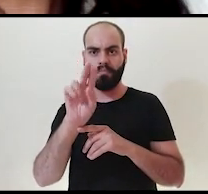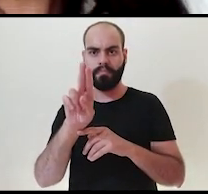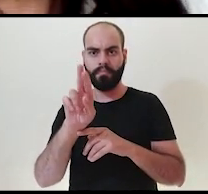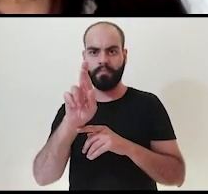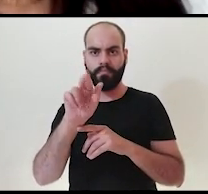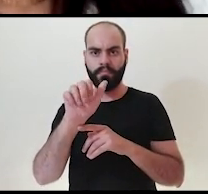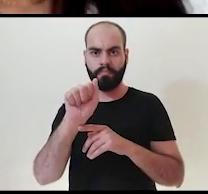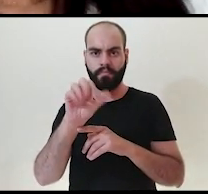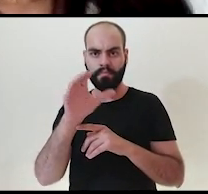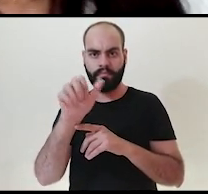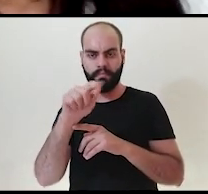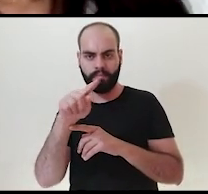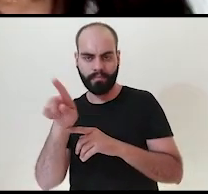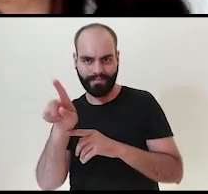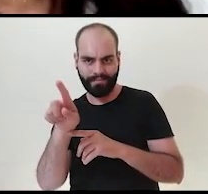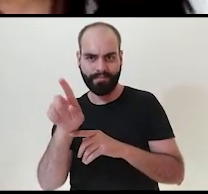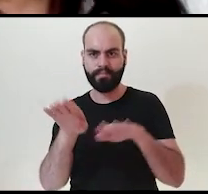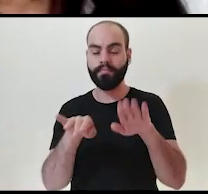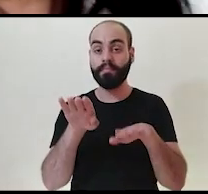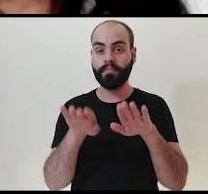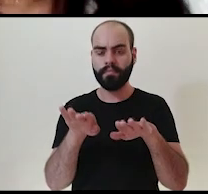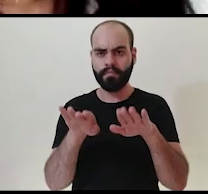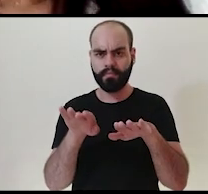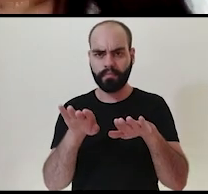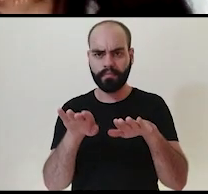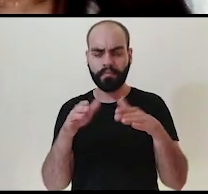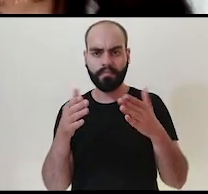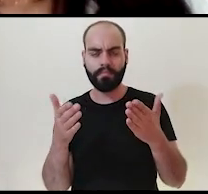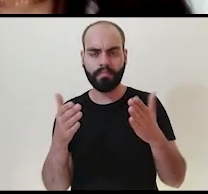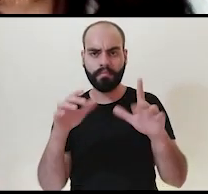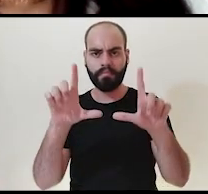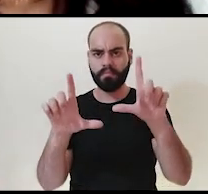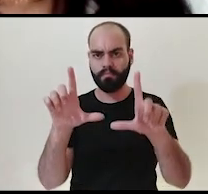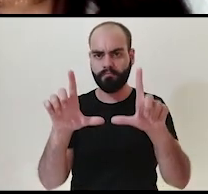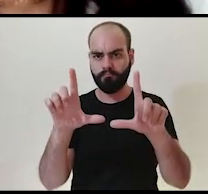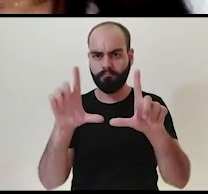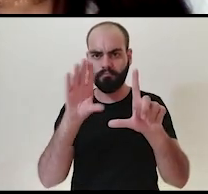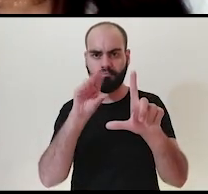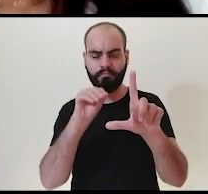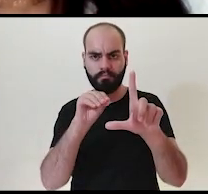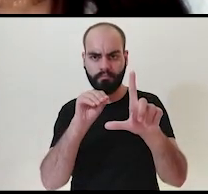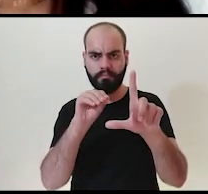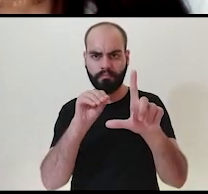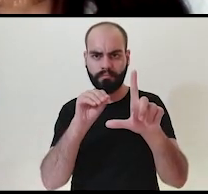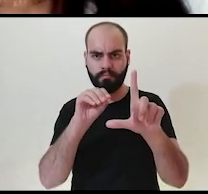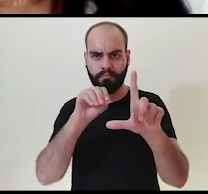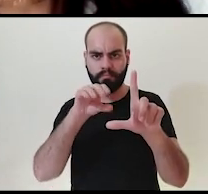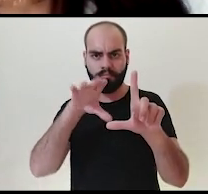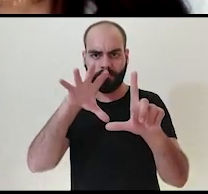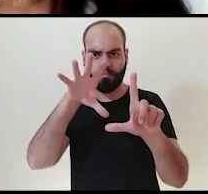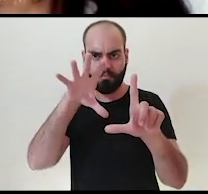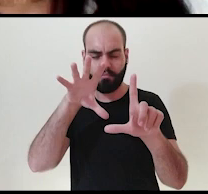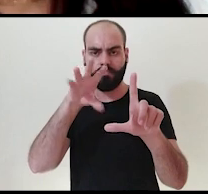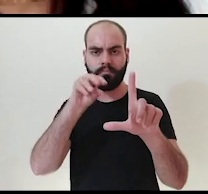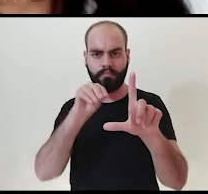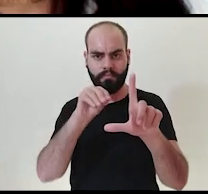estão meio mortas, assim, digamos, Sim. você pode utilizar aí de aumentar a